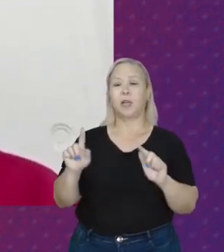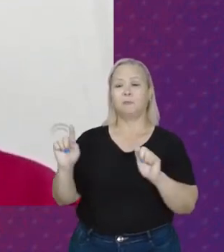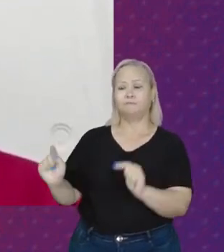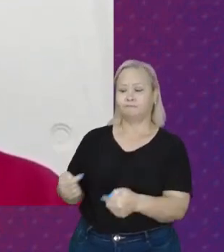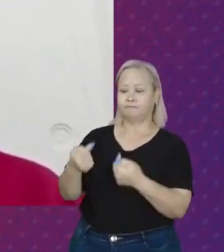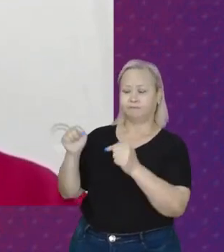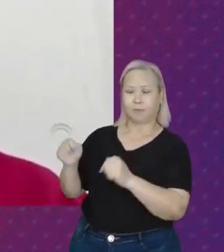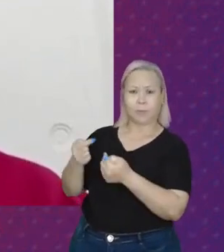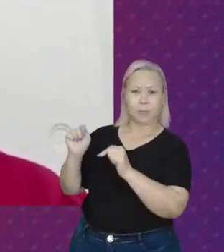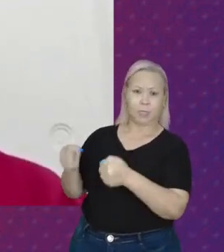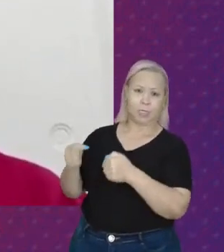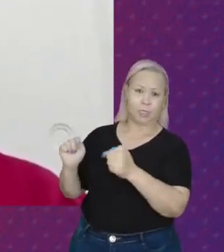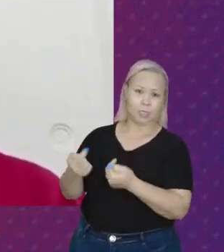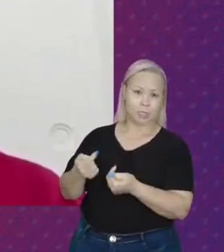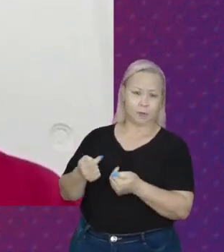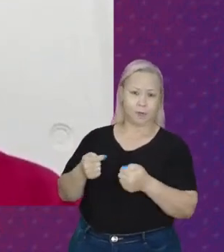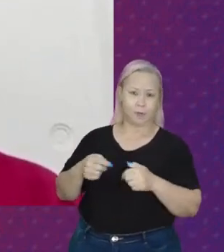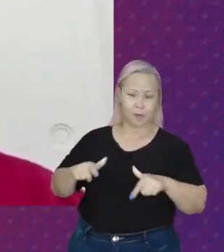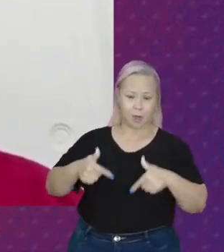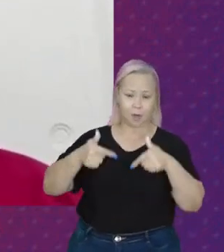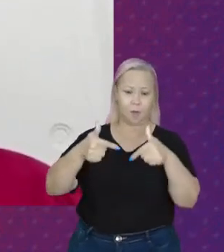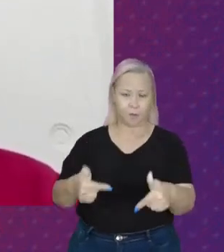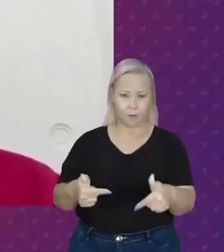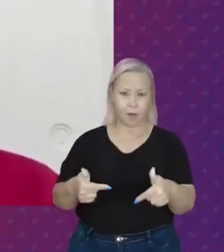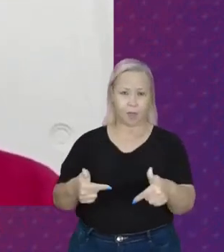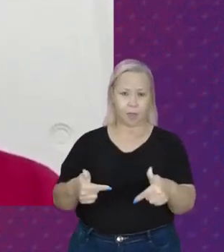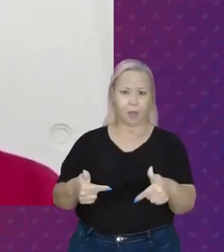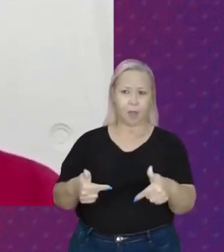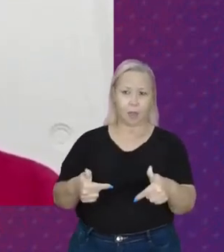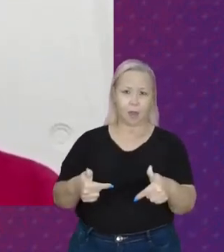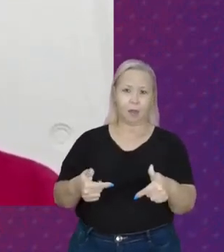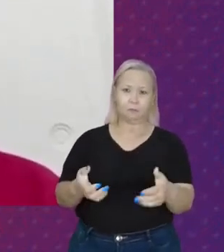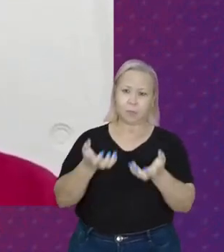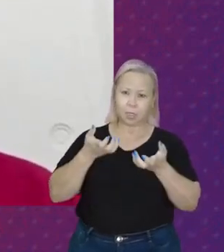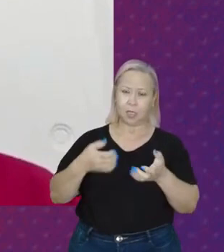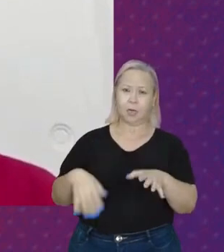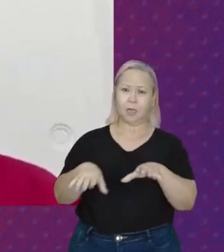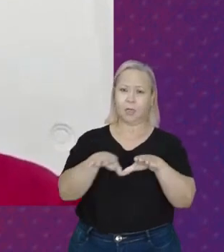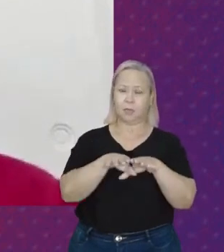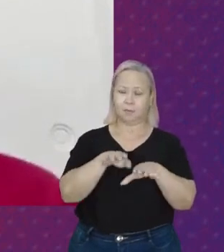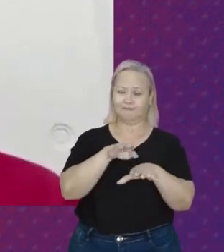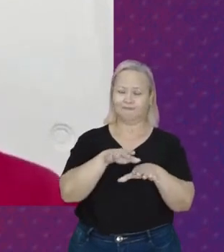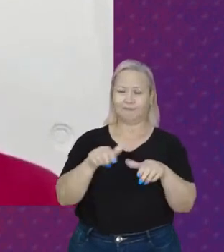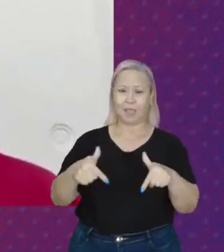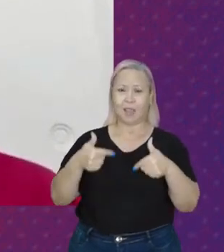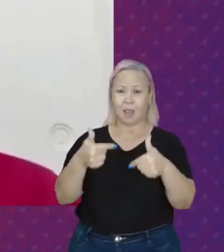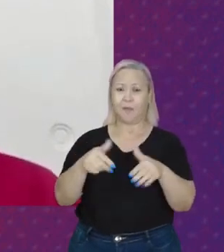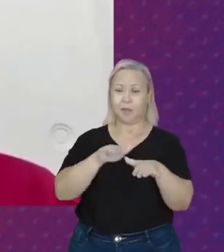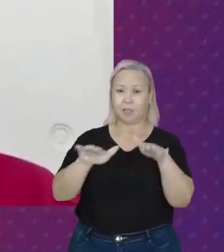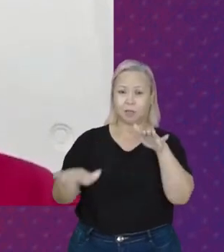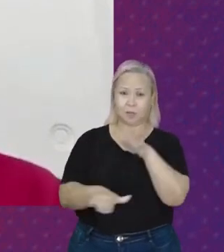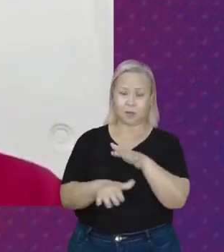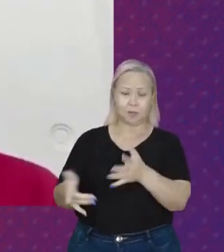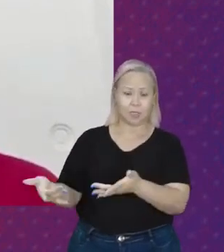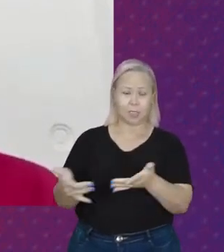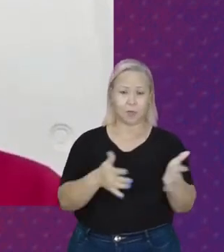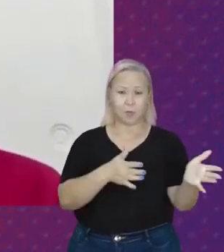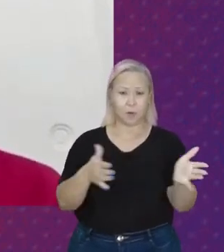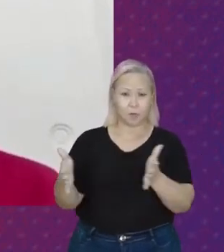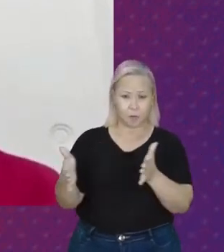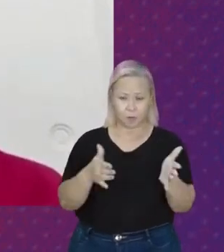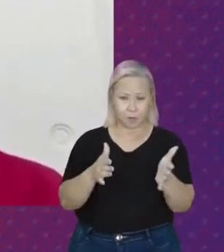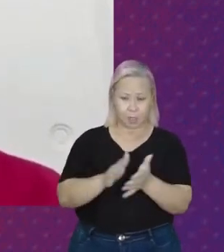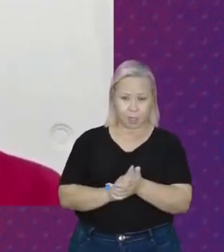desafia a enfrentar essa igualdade que existe na sociedade, trazendo para o interior do